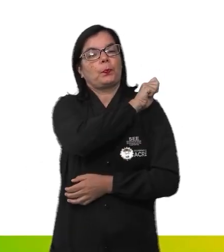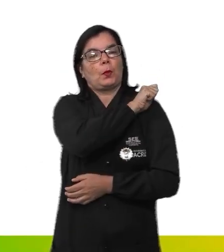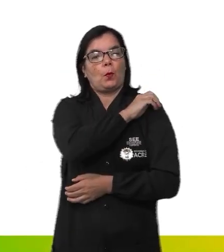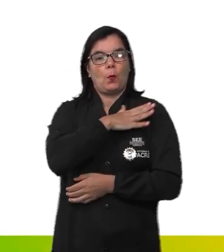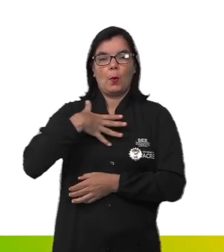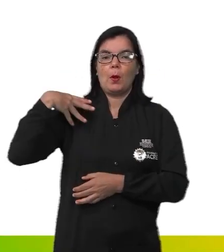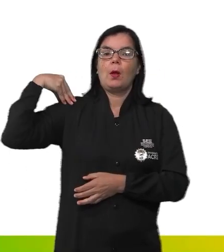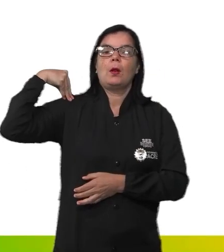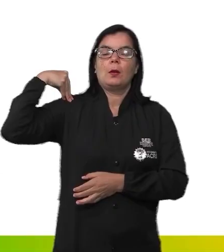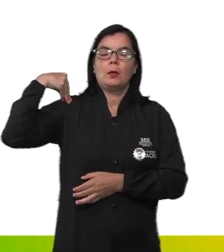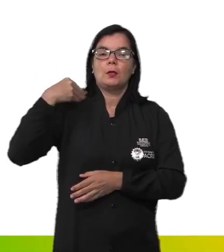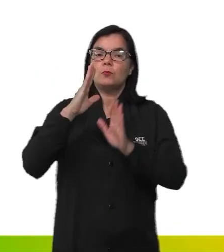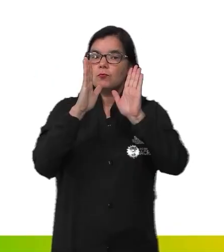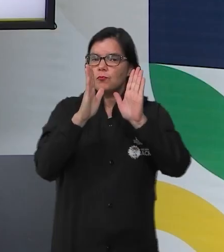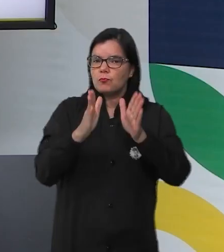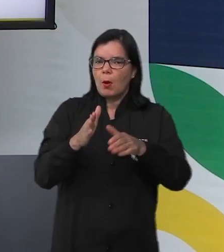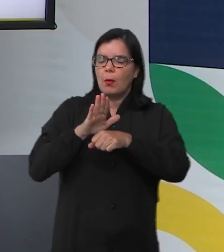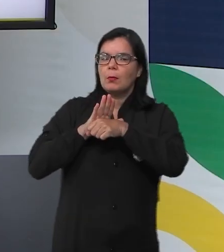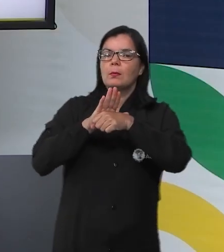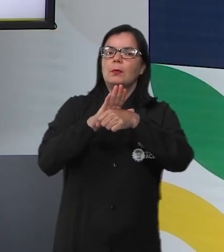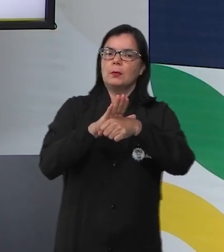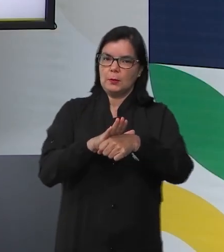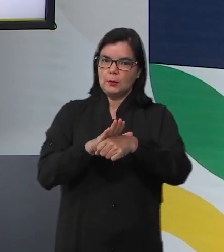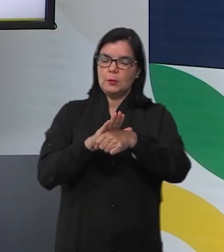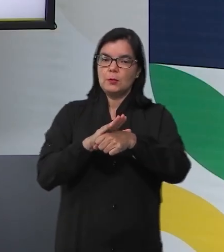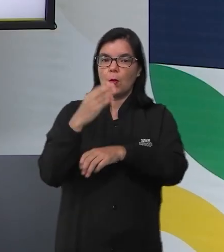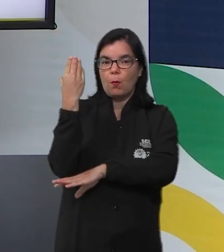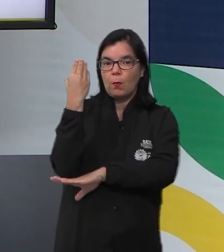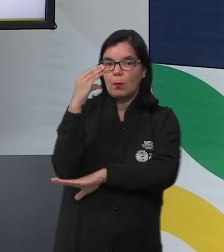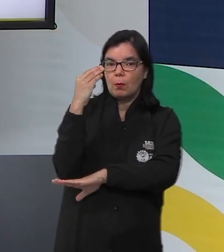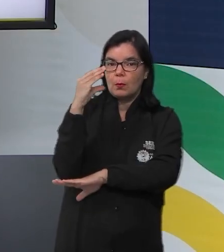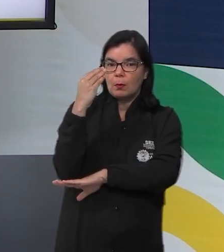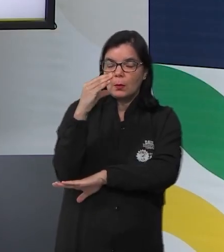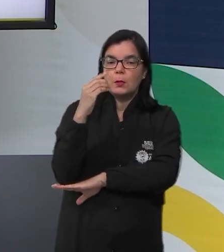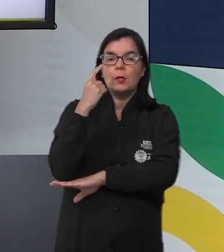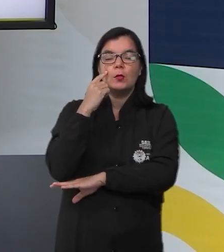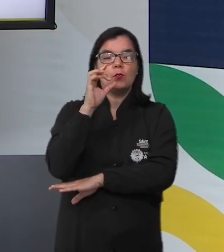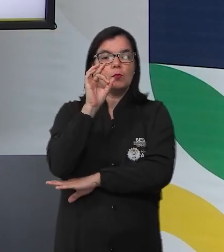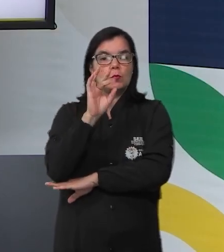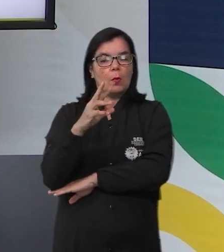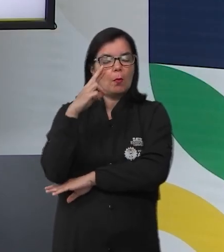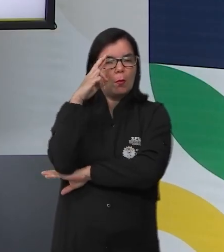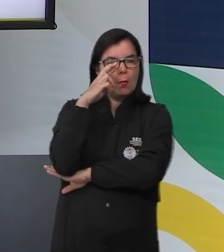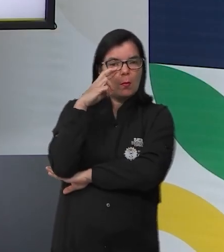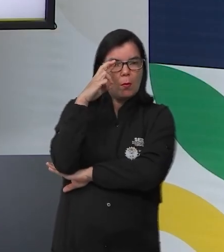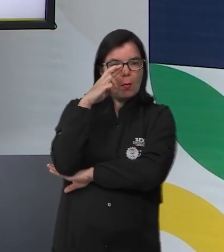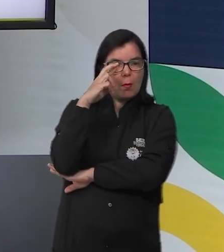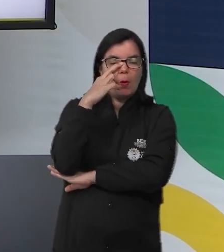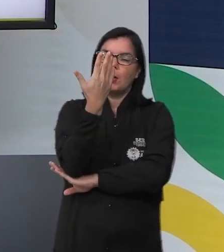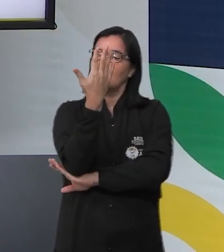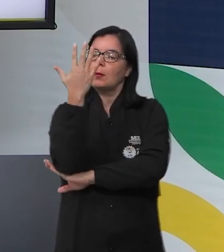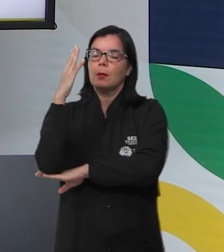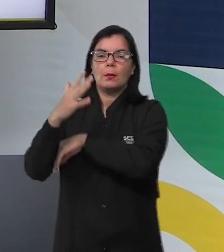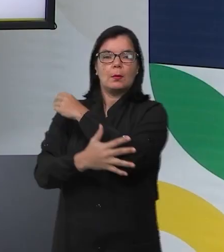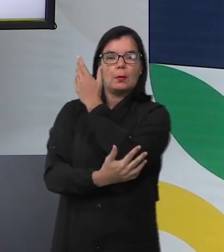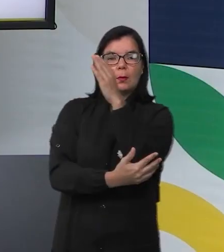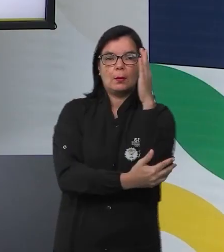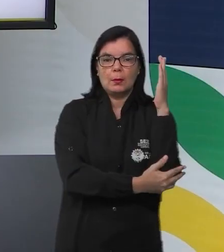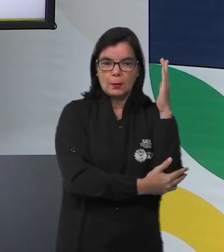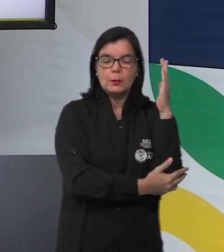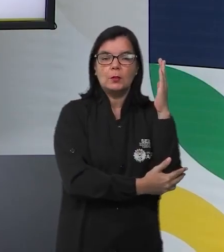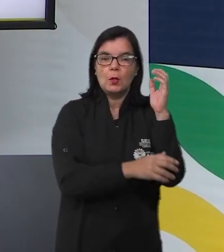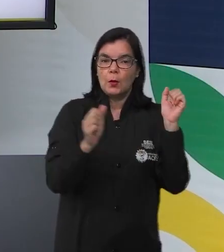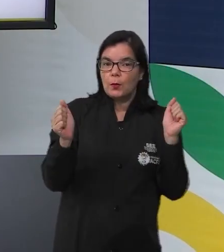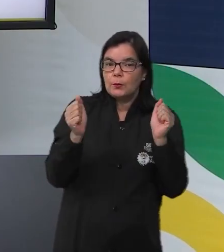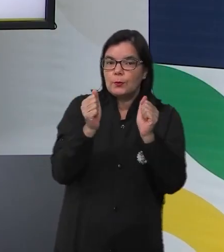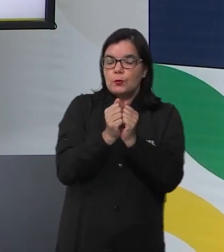pessoal, ele já contribuía muito com a ciência. Ele apenas observava a natureza e,